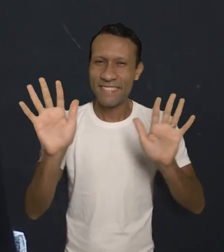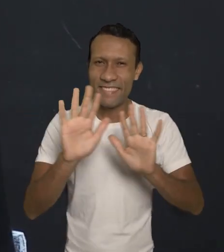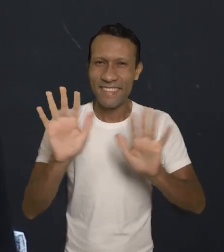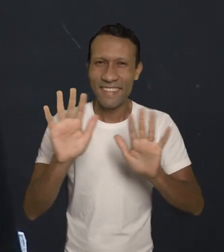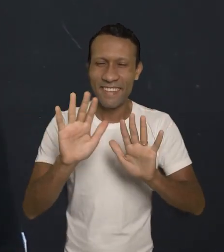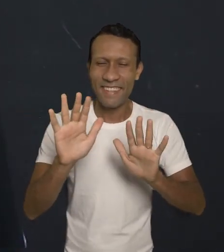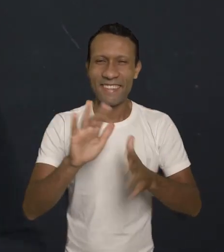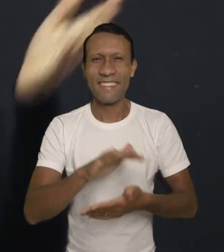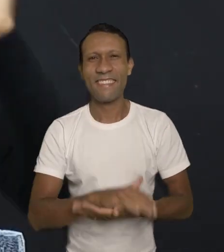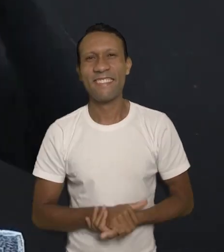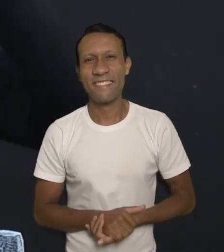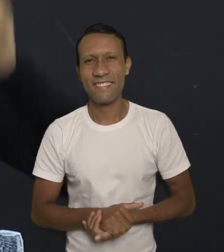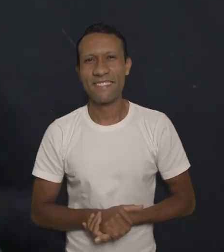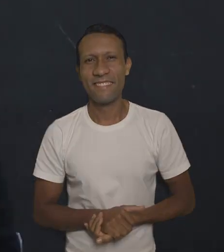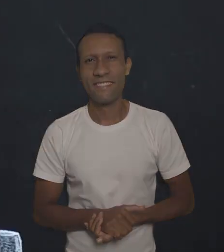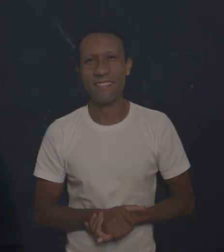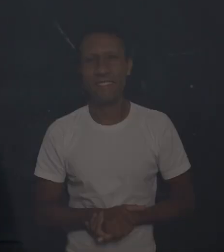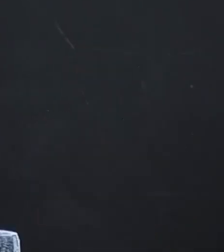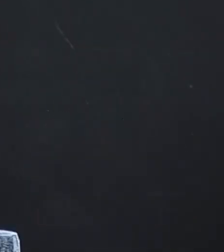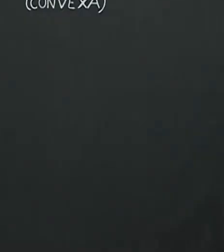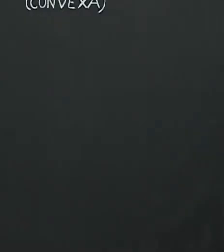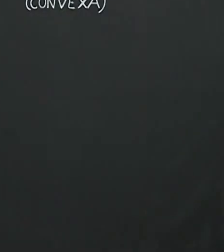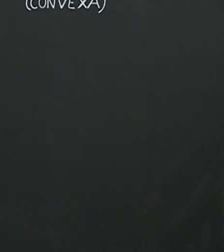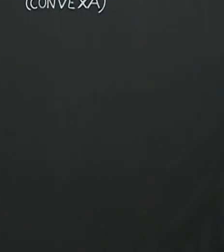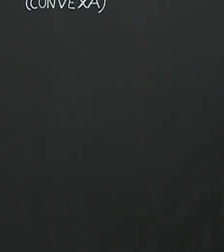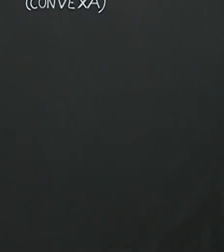hoje e até a próxima. Tchau!